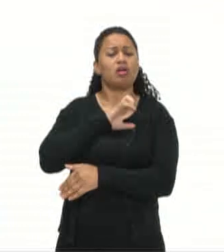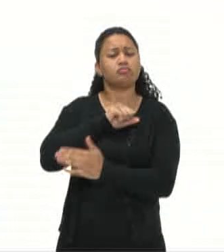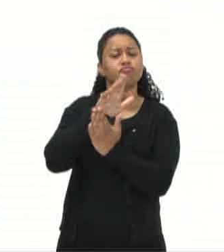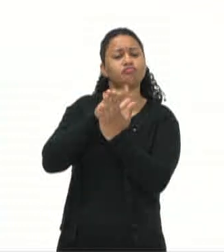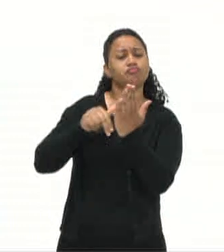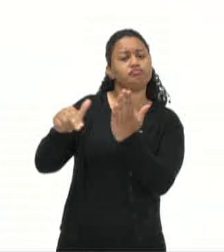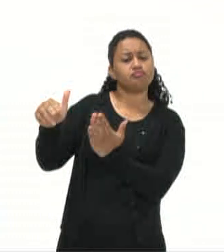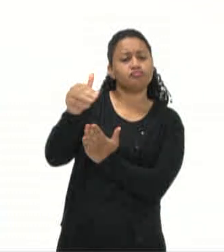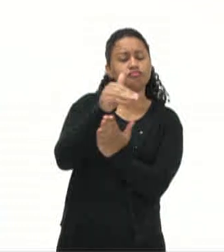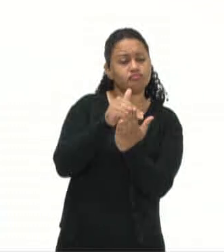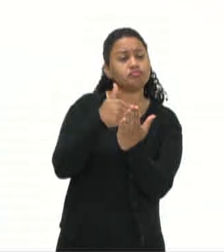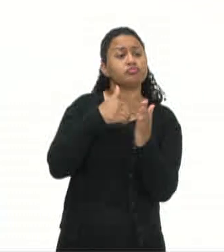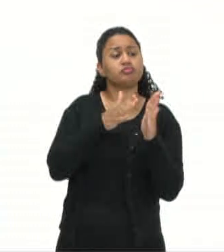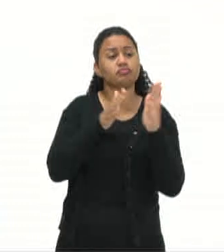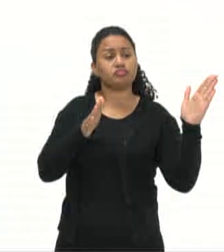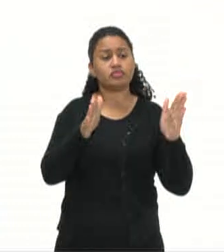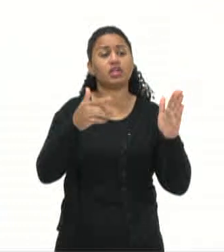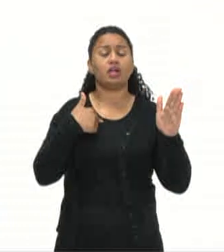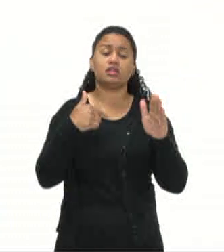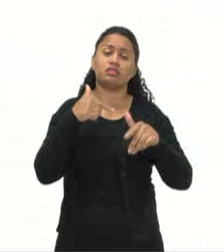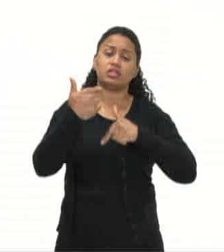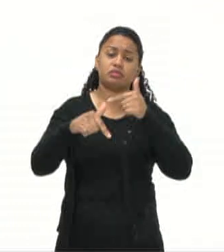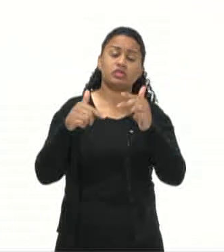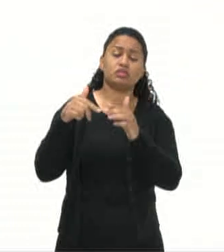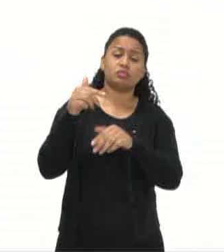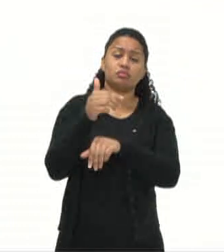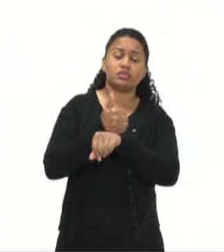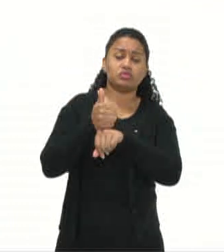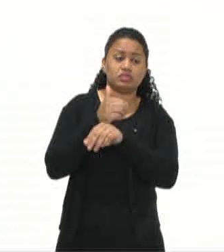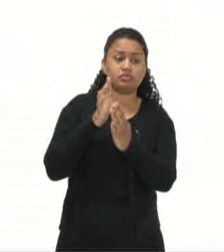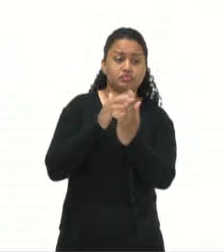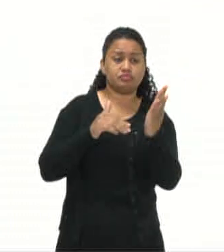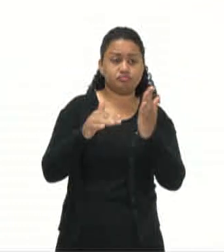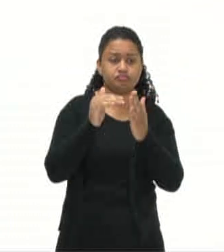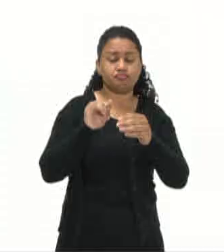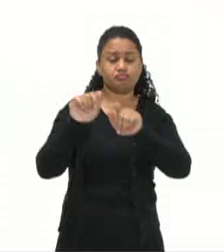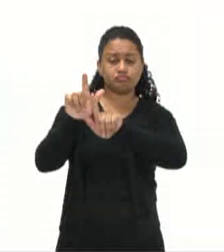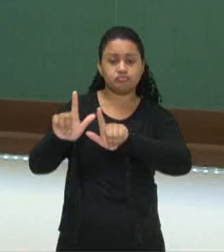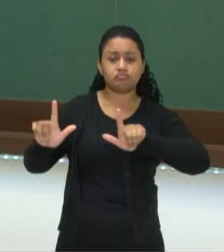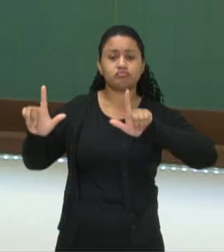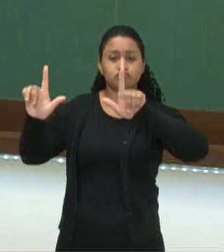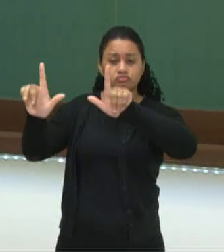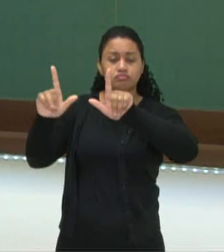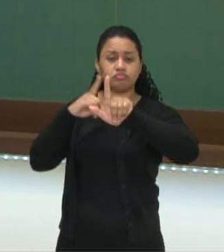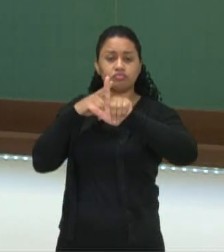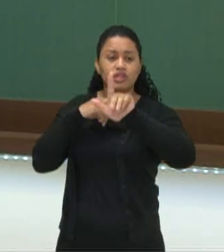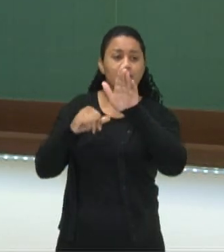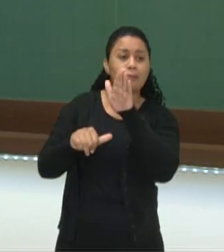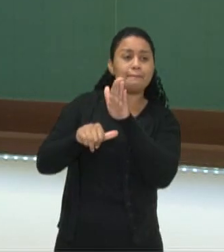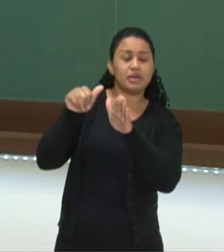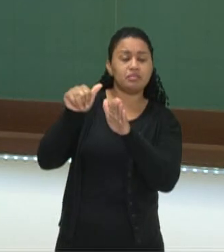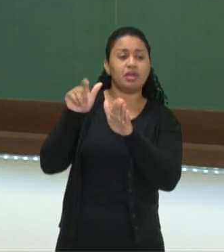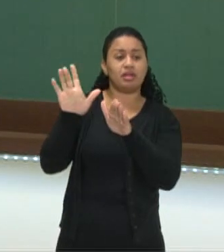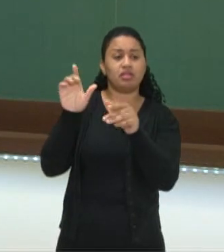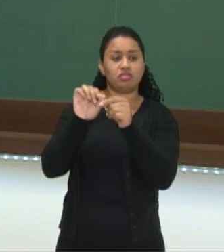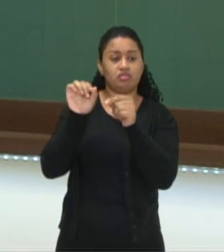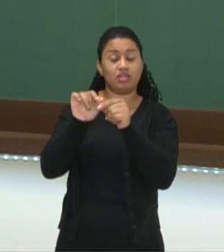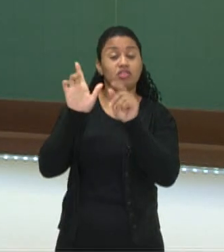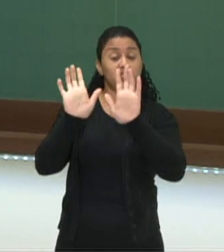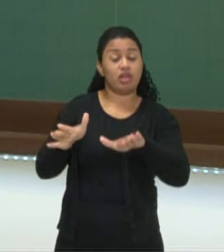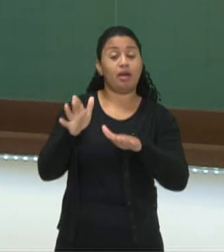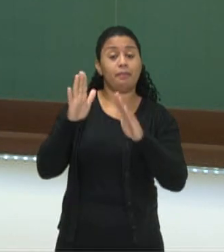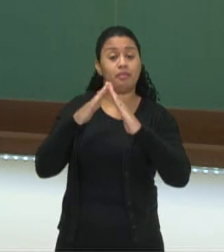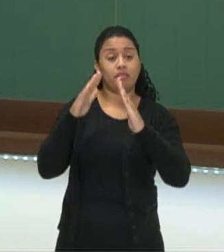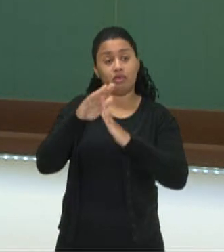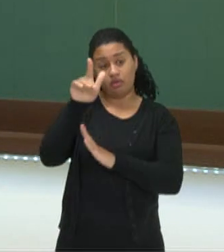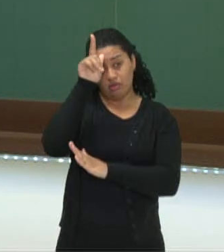pintura, em pouco tempo já estava atuando profissionalmente expondo em Moscou. Nós vemos aqui do lado essa primeira obra, ele já estava aqui na Alemanha, essa obra